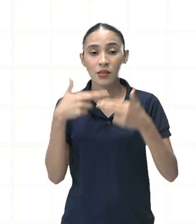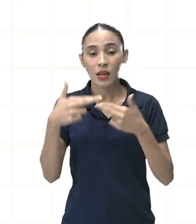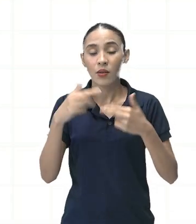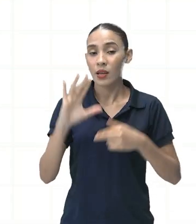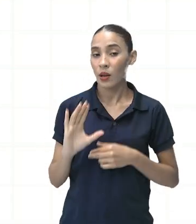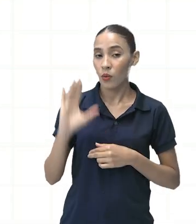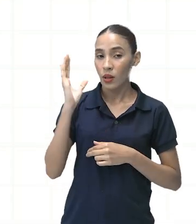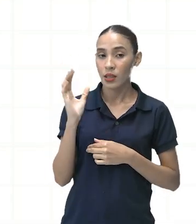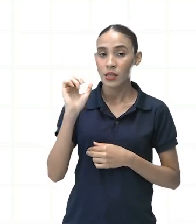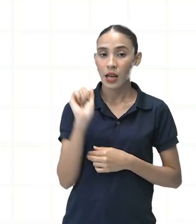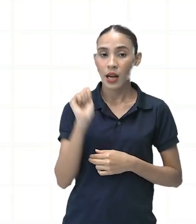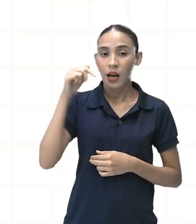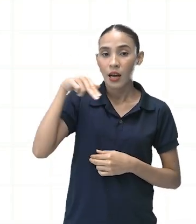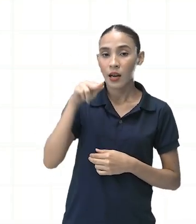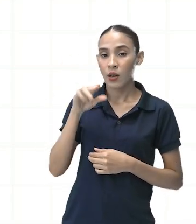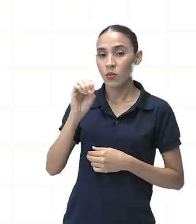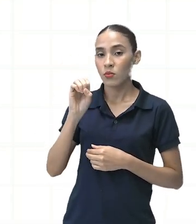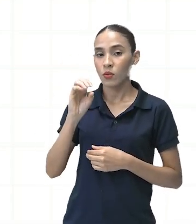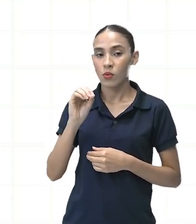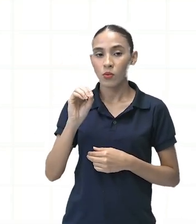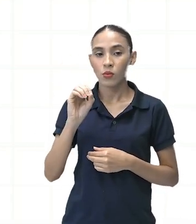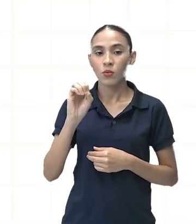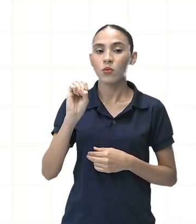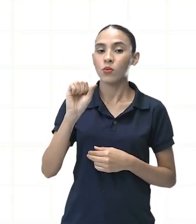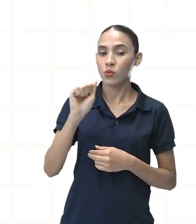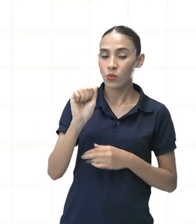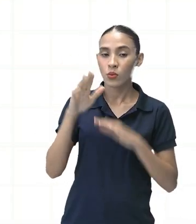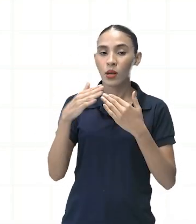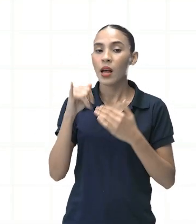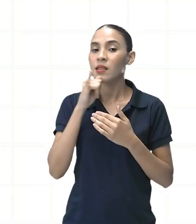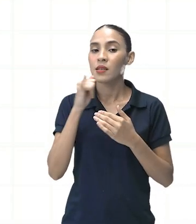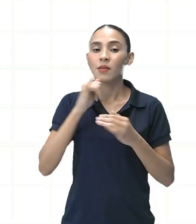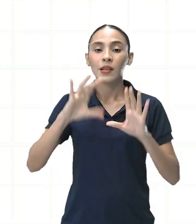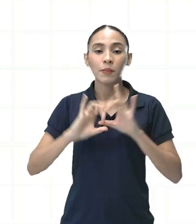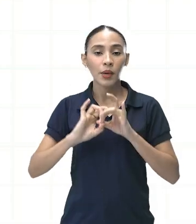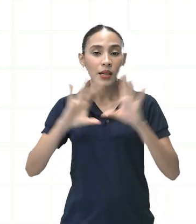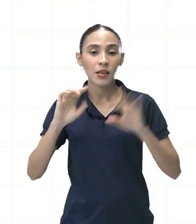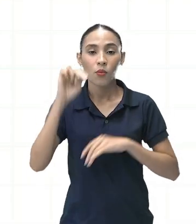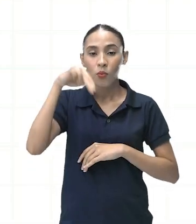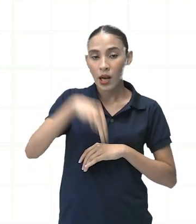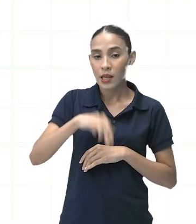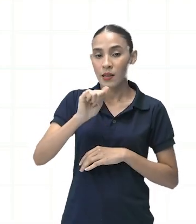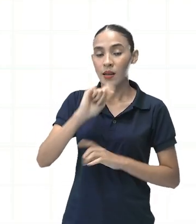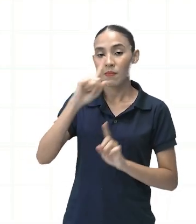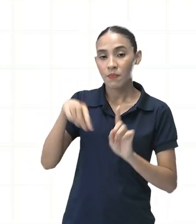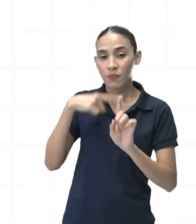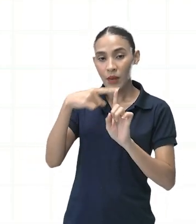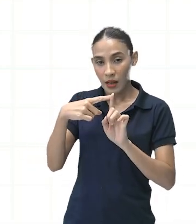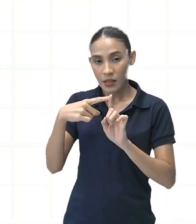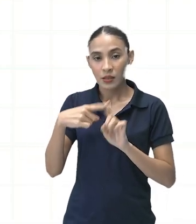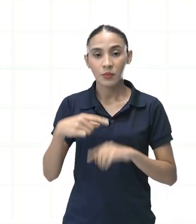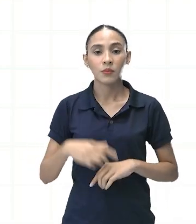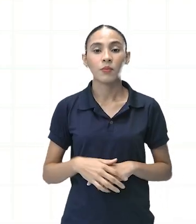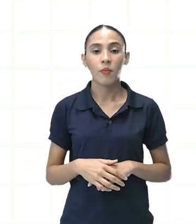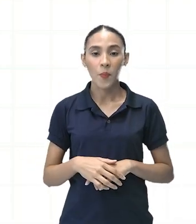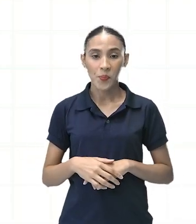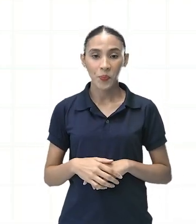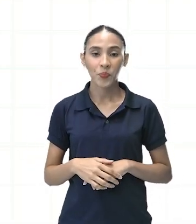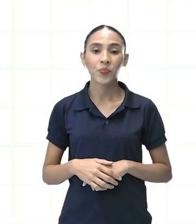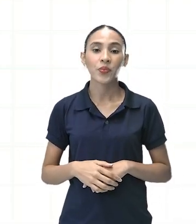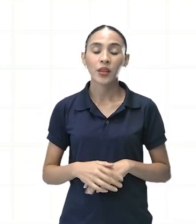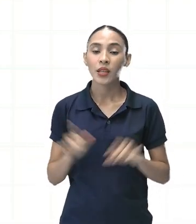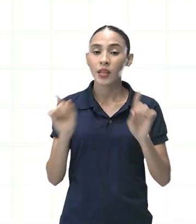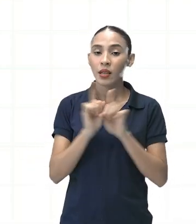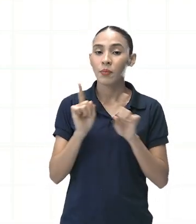que ocorre no meio aquoso, nós temos a liberação do Na+, que se quebrou, vejam só, o íon